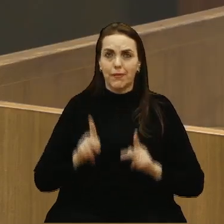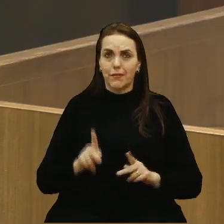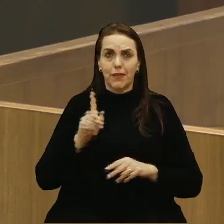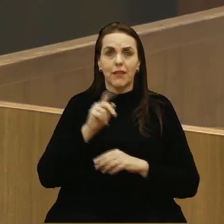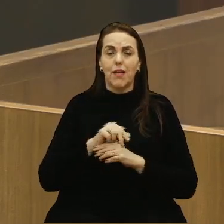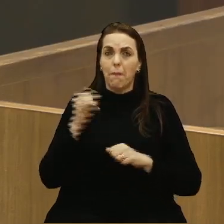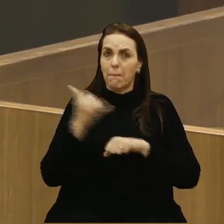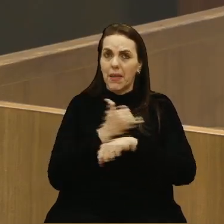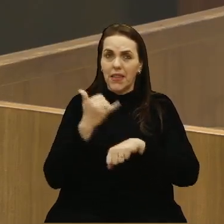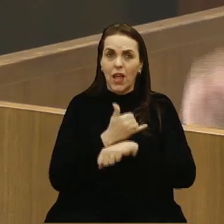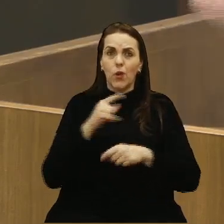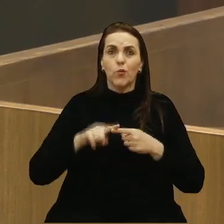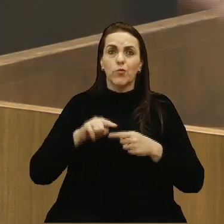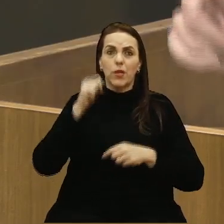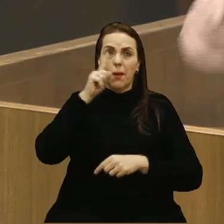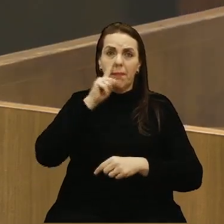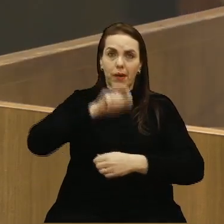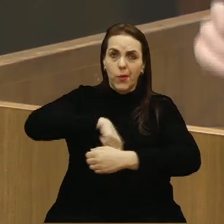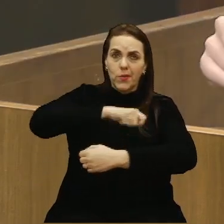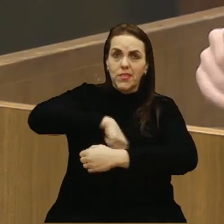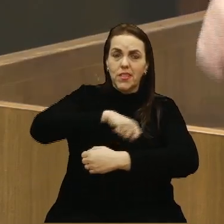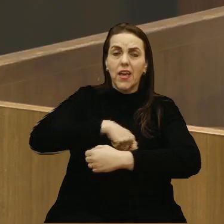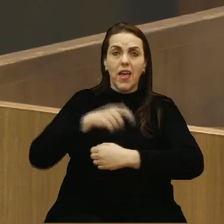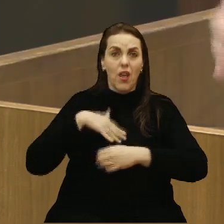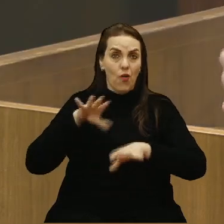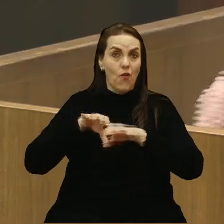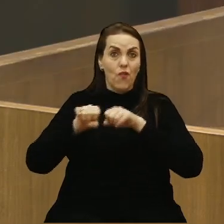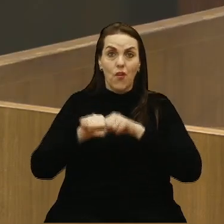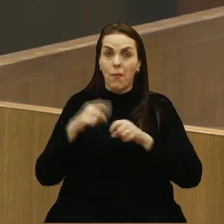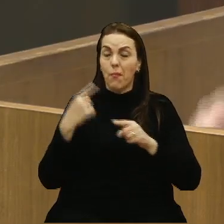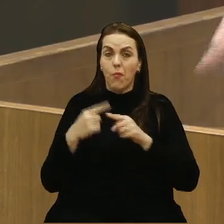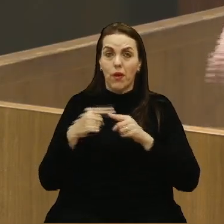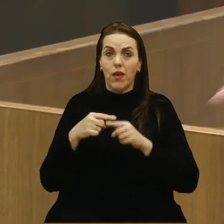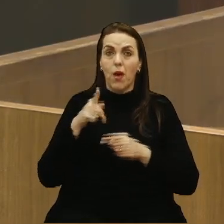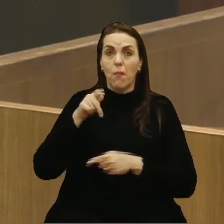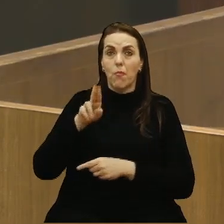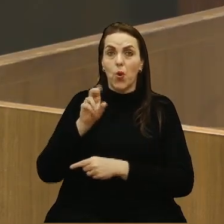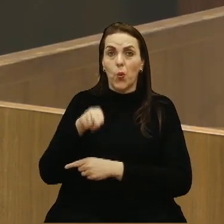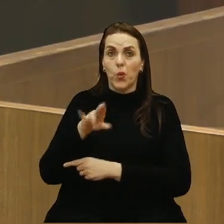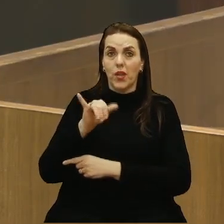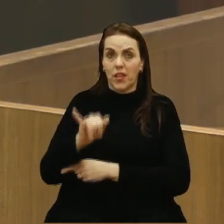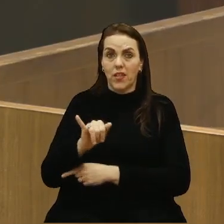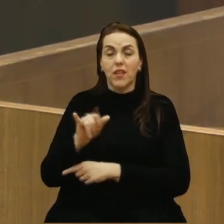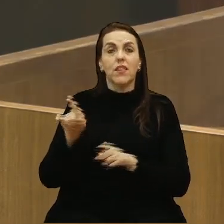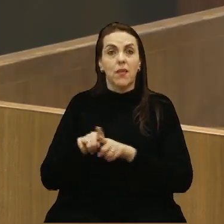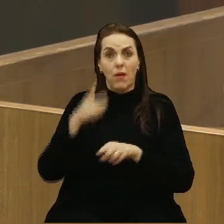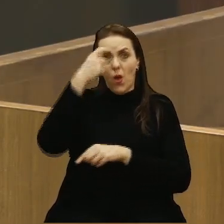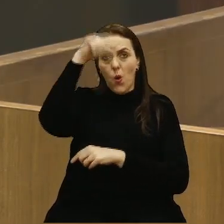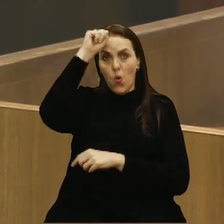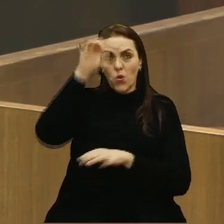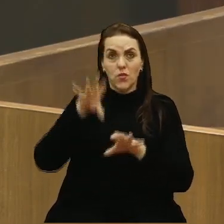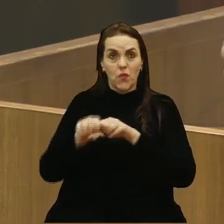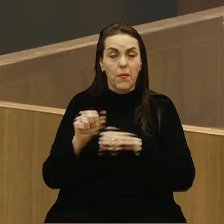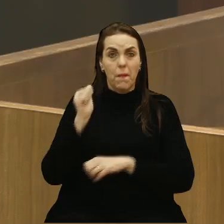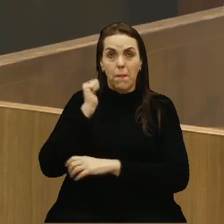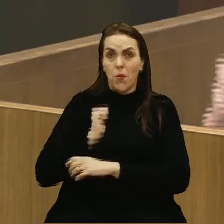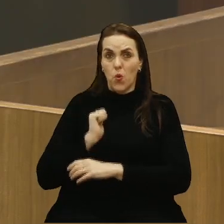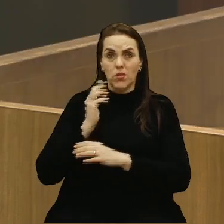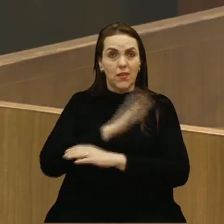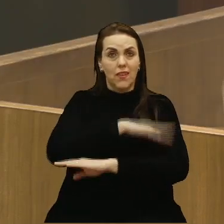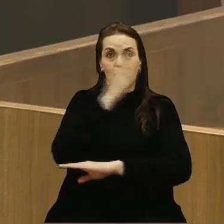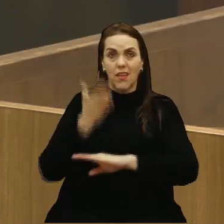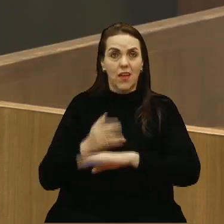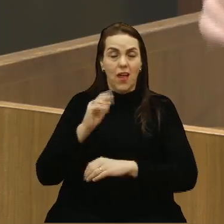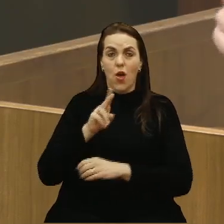de metalúrgico, de cozinheira, me formei por conta do ProUni. Me formei na Universidade de Caxias do Sul com bolsa integral do